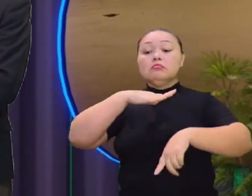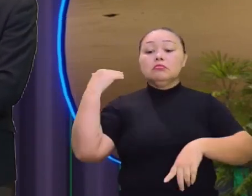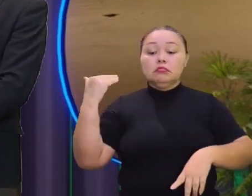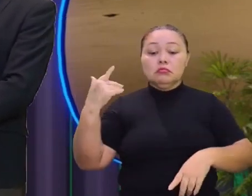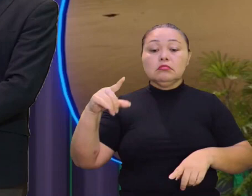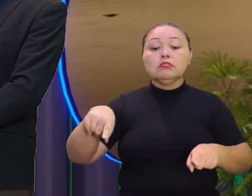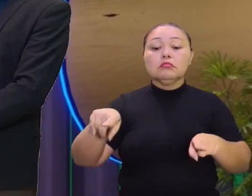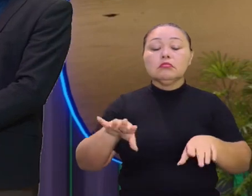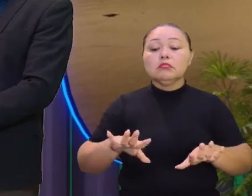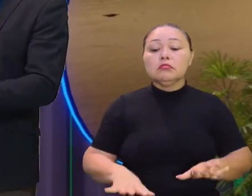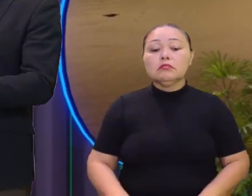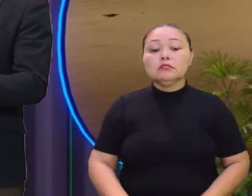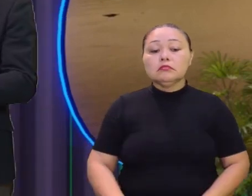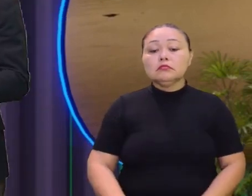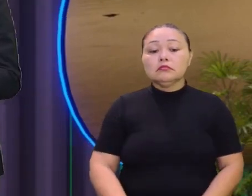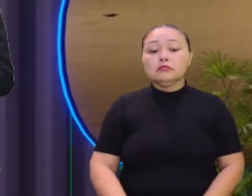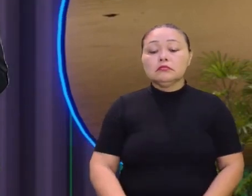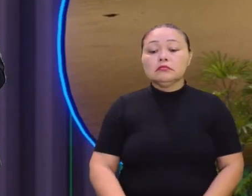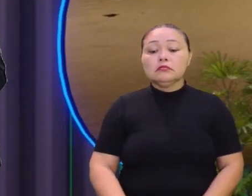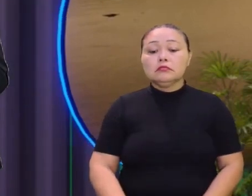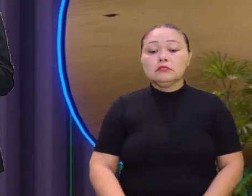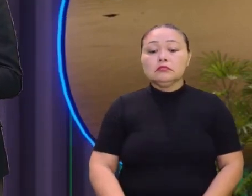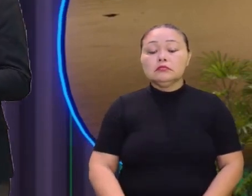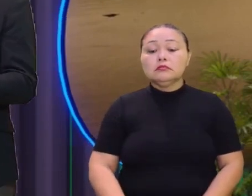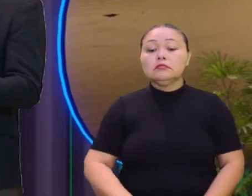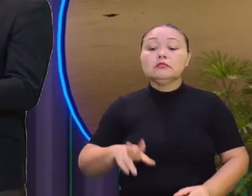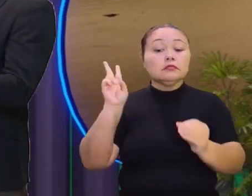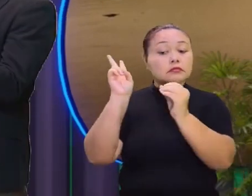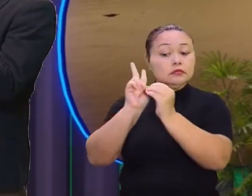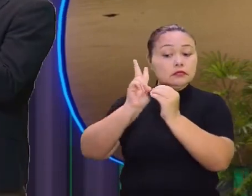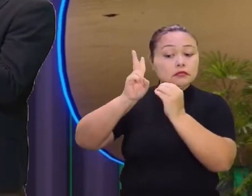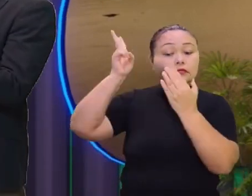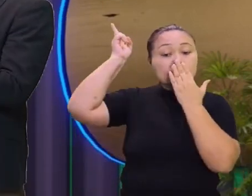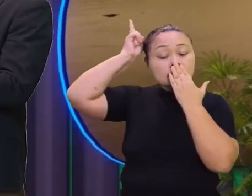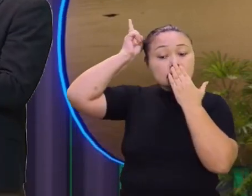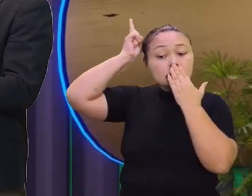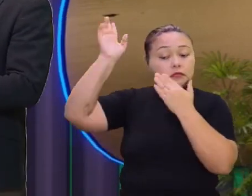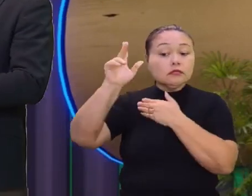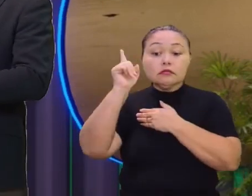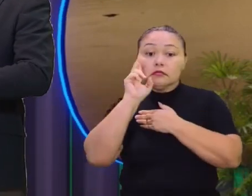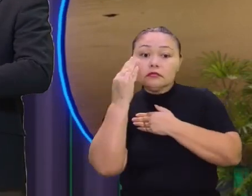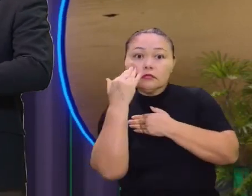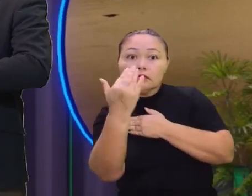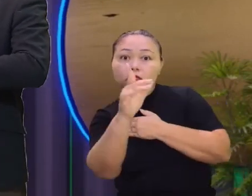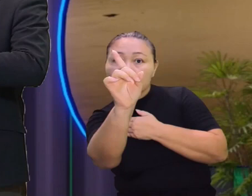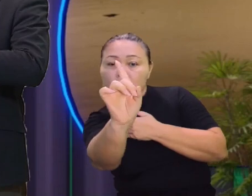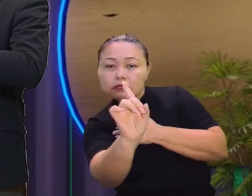detalhe, quando os indígenas viam essas pessoas,